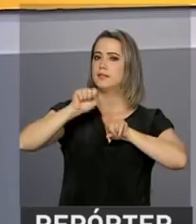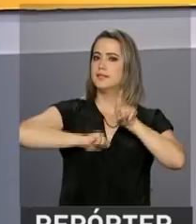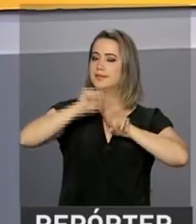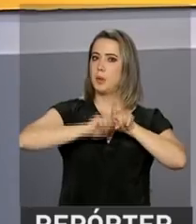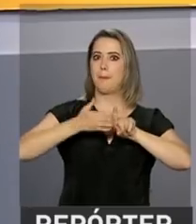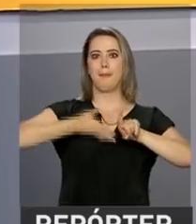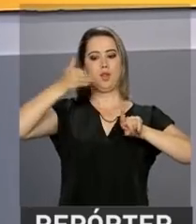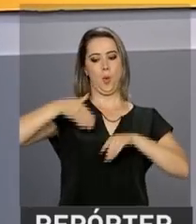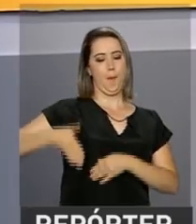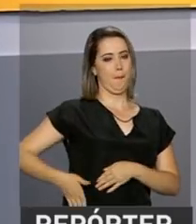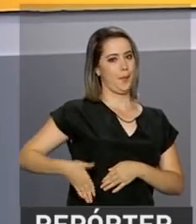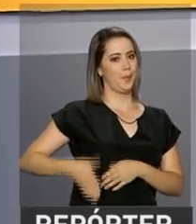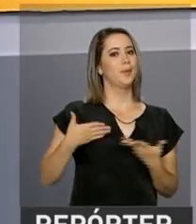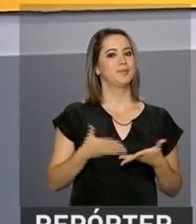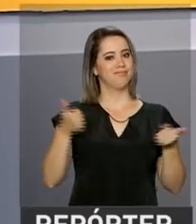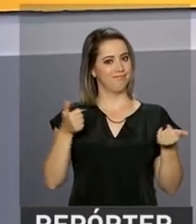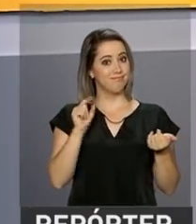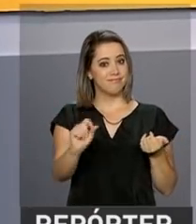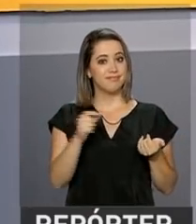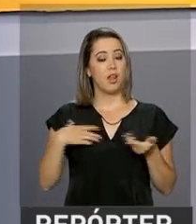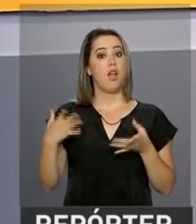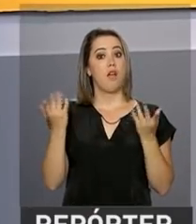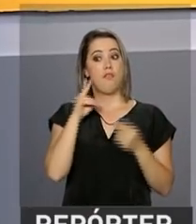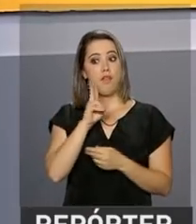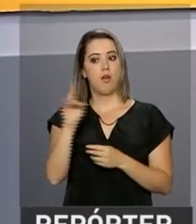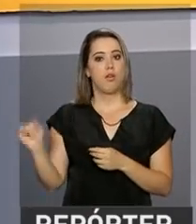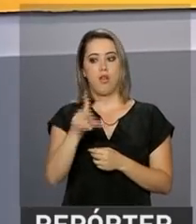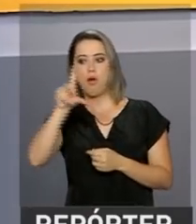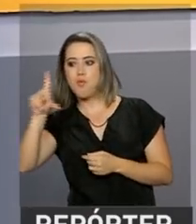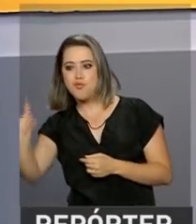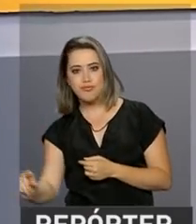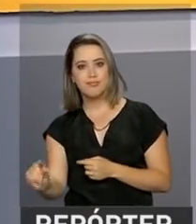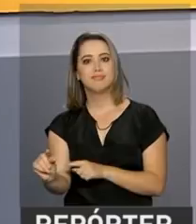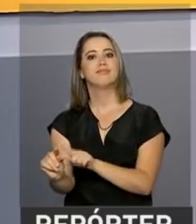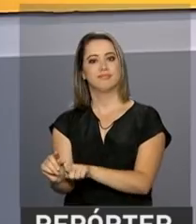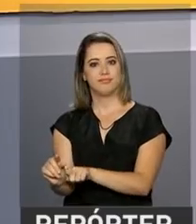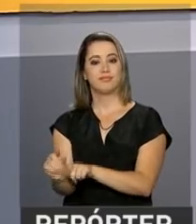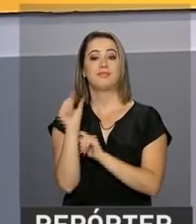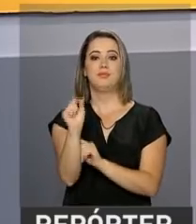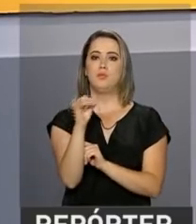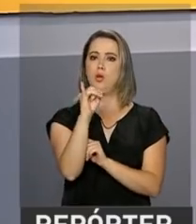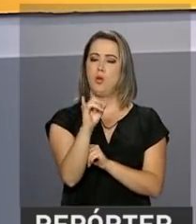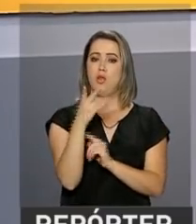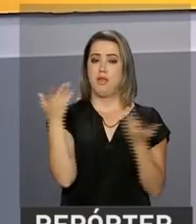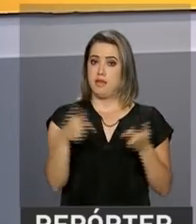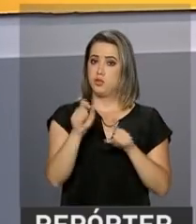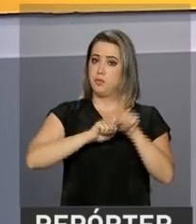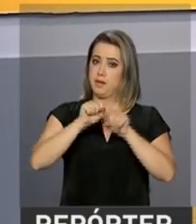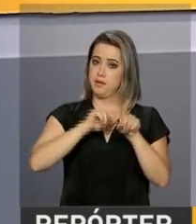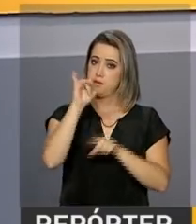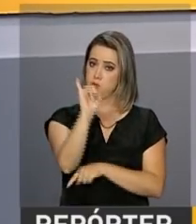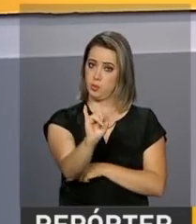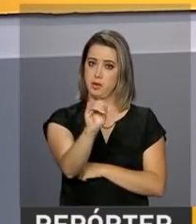para o bolso do consumidor. O mercado financeiro prevê deflação. Segundo os analistas, a estimativa é que neste mês o